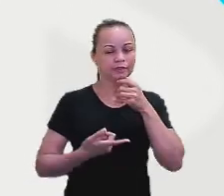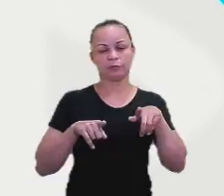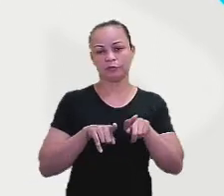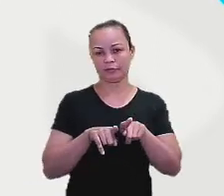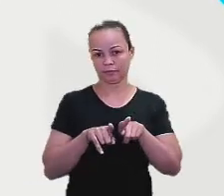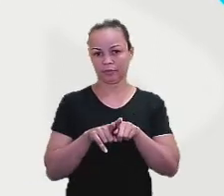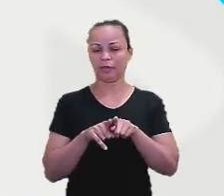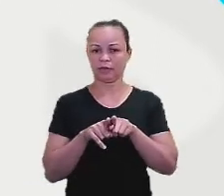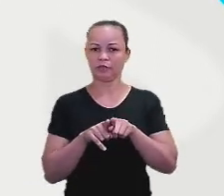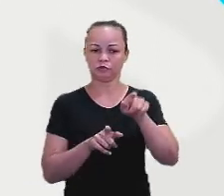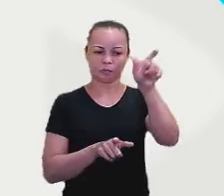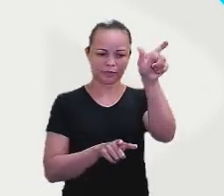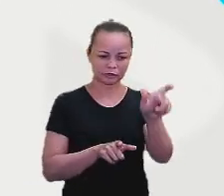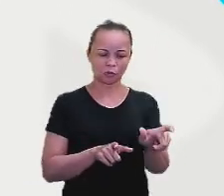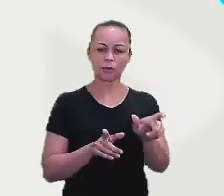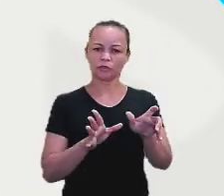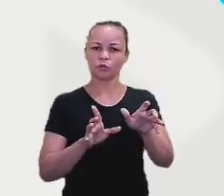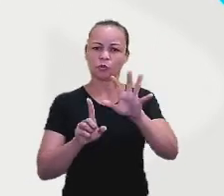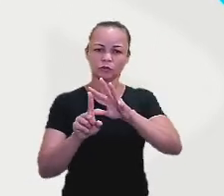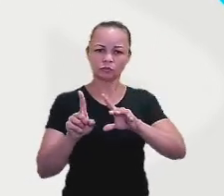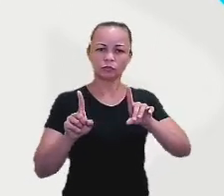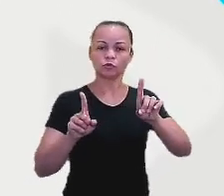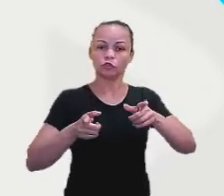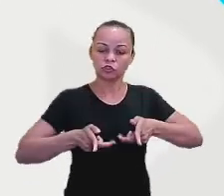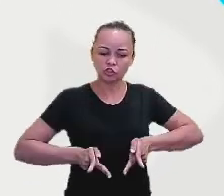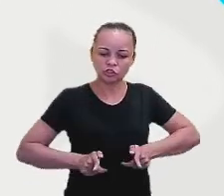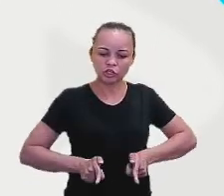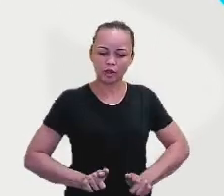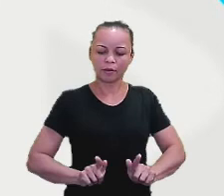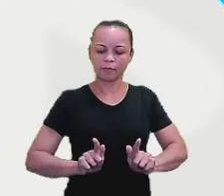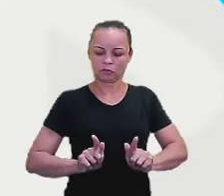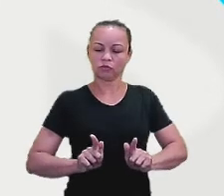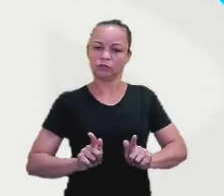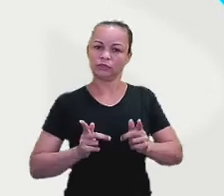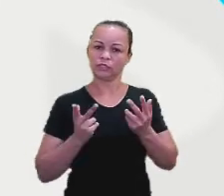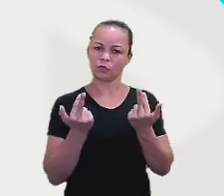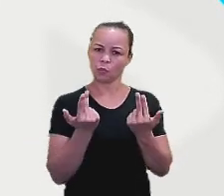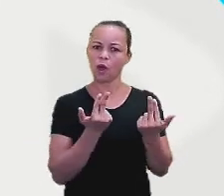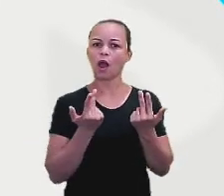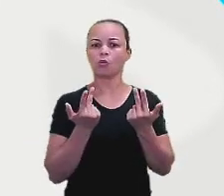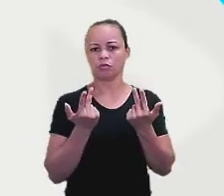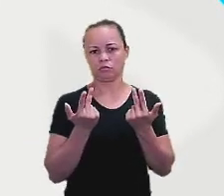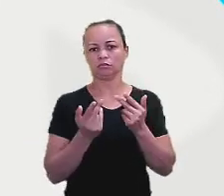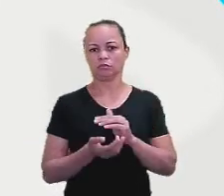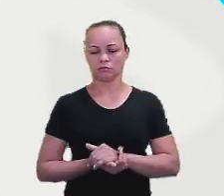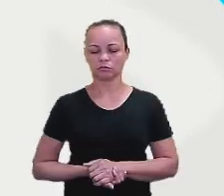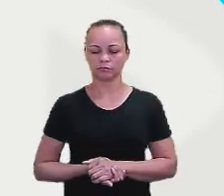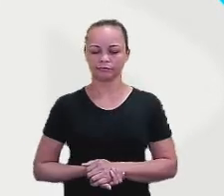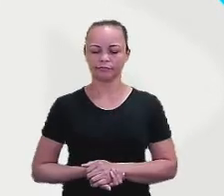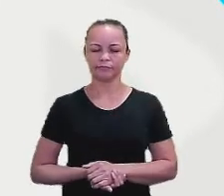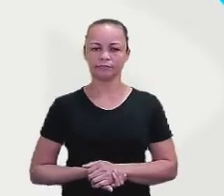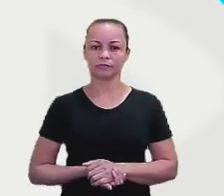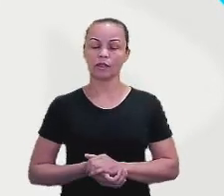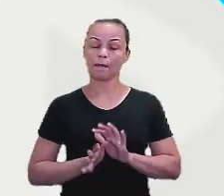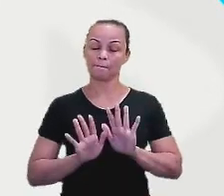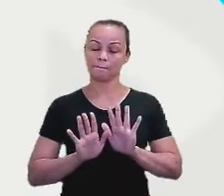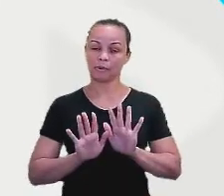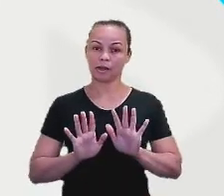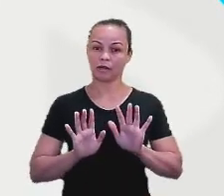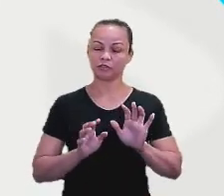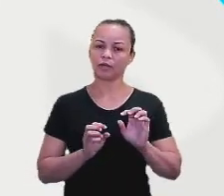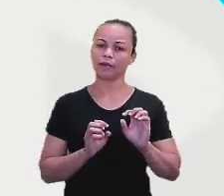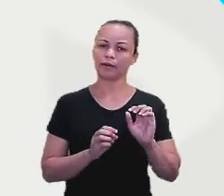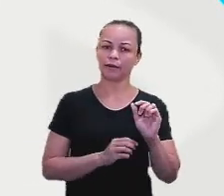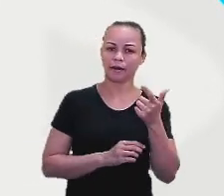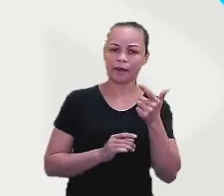citar a espécie humana quando a gente pensa em gêmeos idênticos, né? Gêmeos univitelinos, tá? Mas, claro, eu gostaria de chamar a atenção